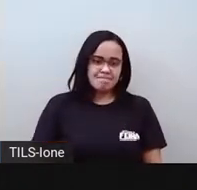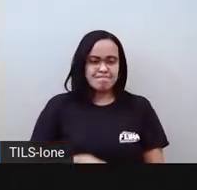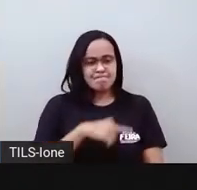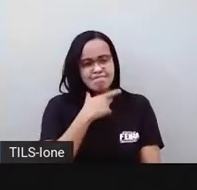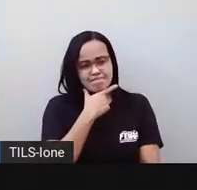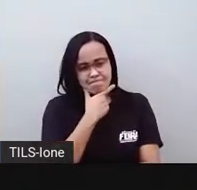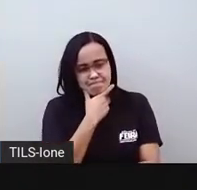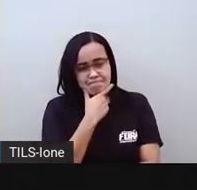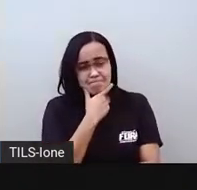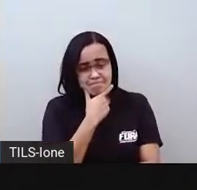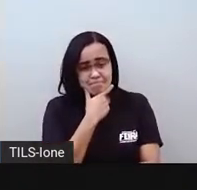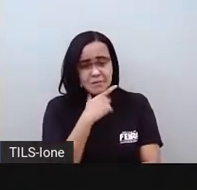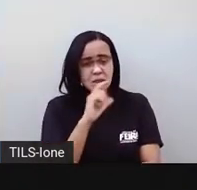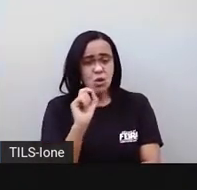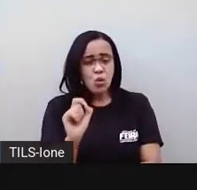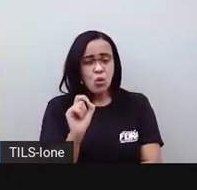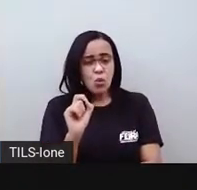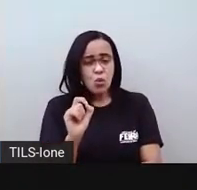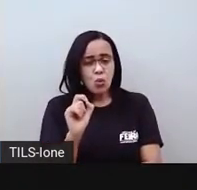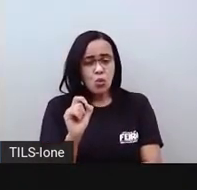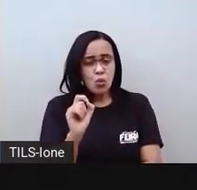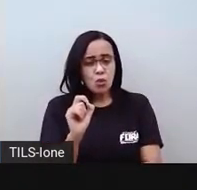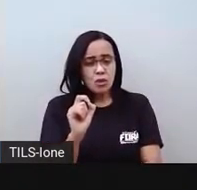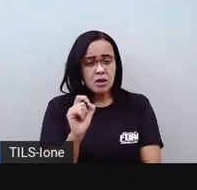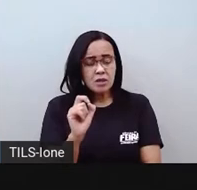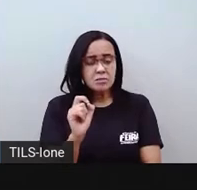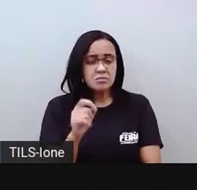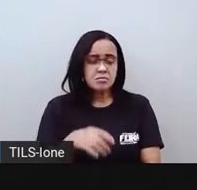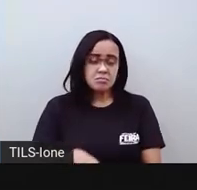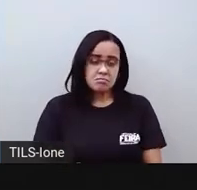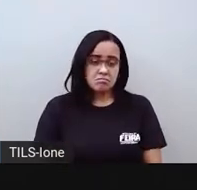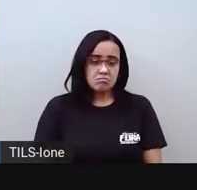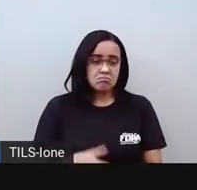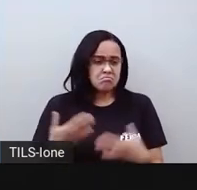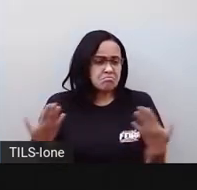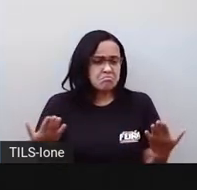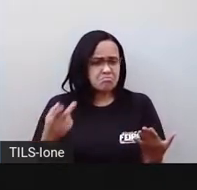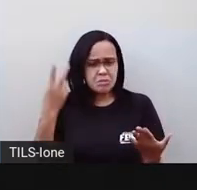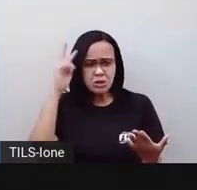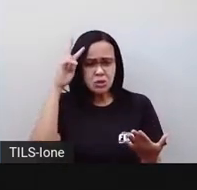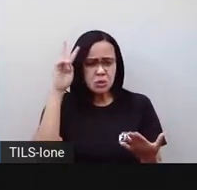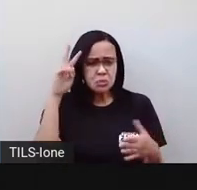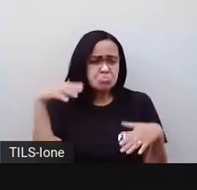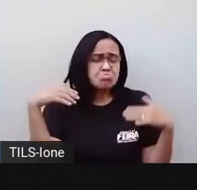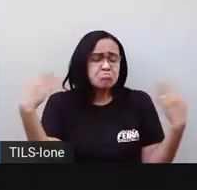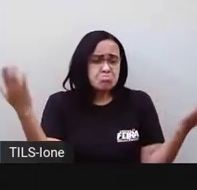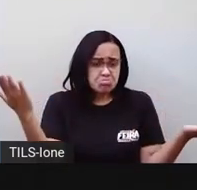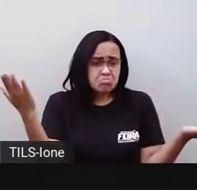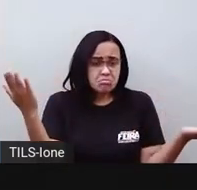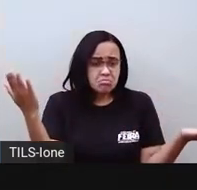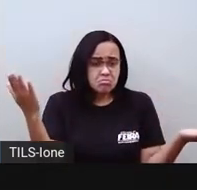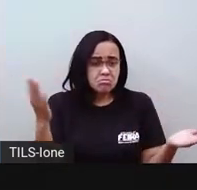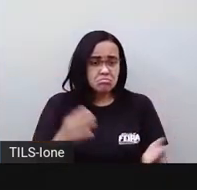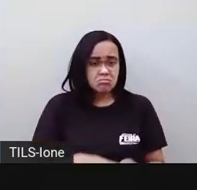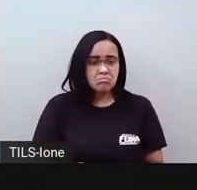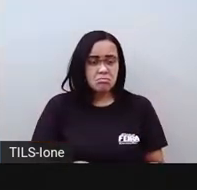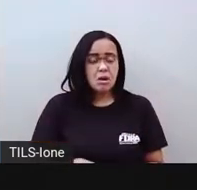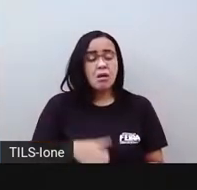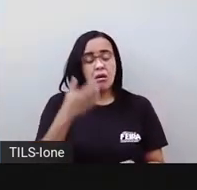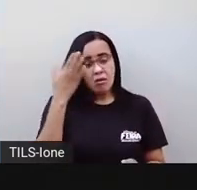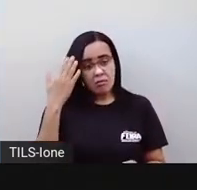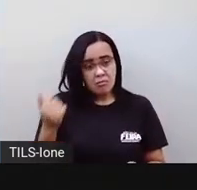jar? O quê, Brodé? O que é que isso quer dizer? Que história é essa? Vamos entender o que é que acontece